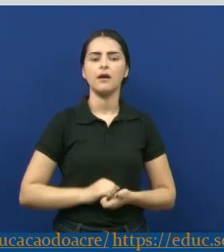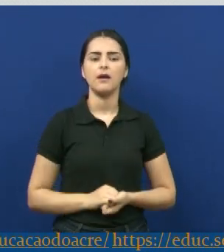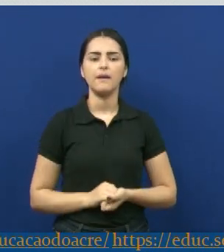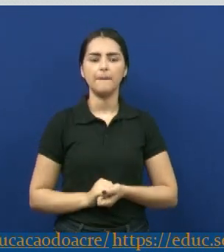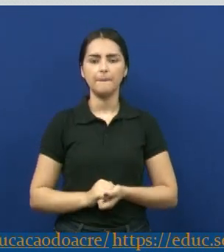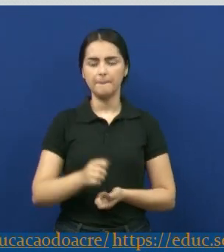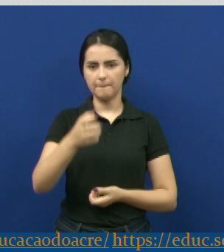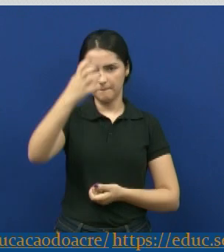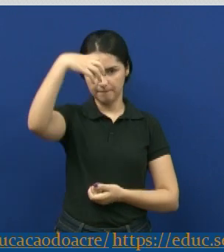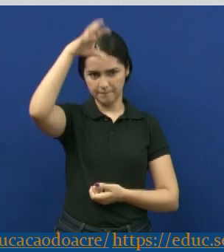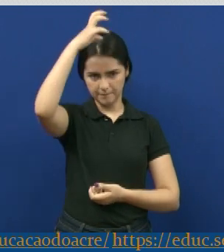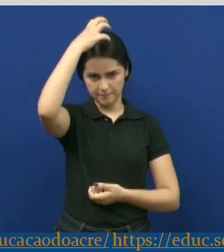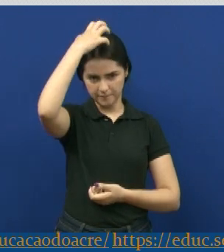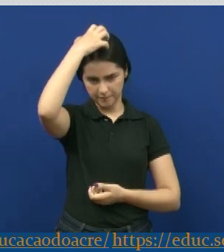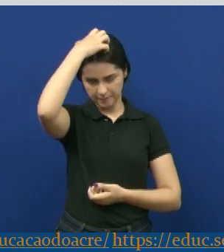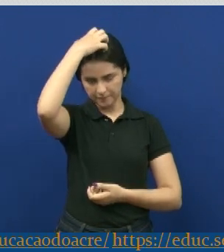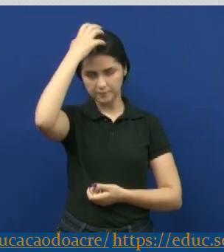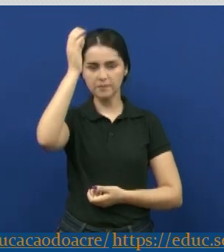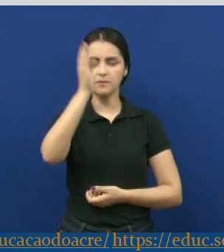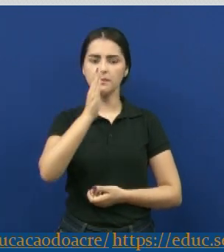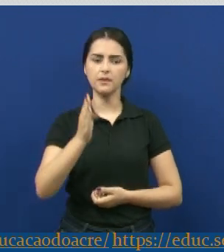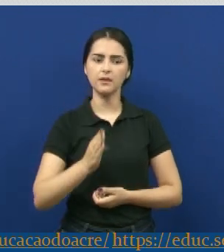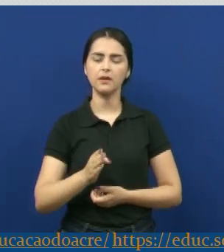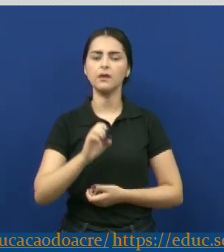de 1822 a